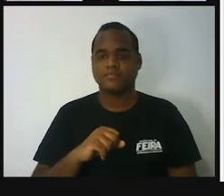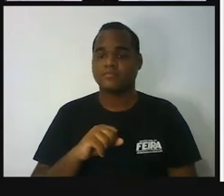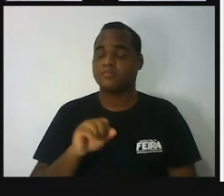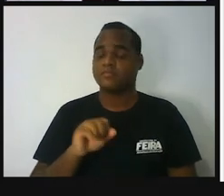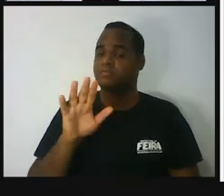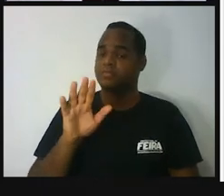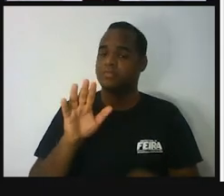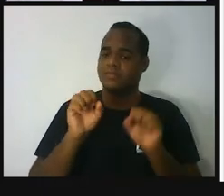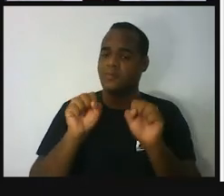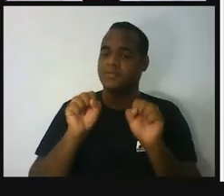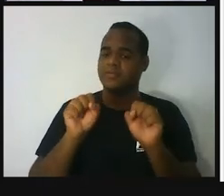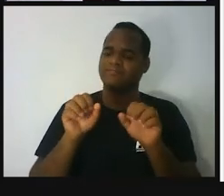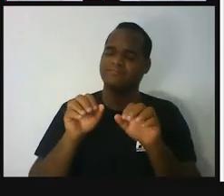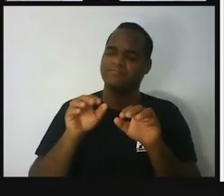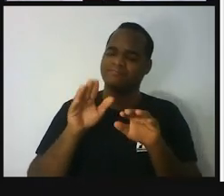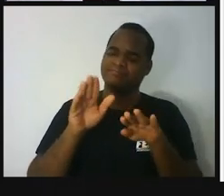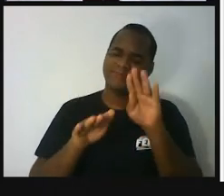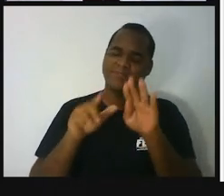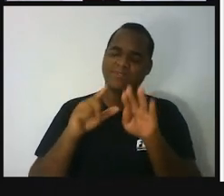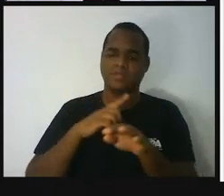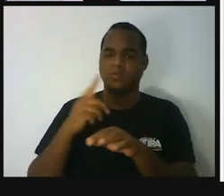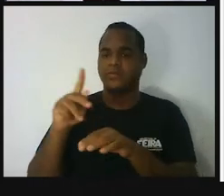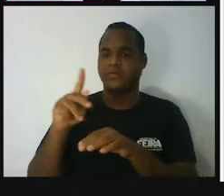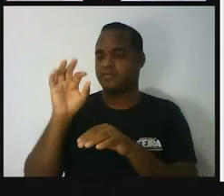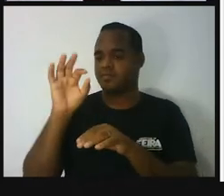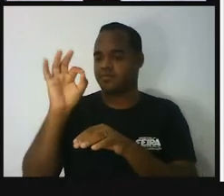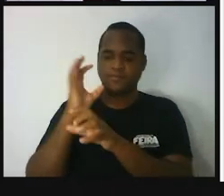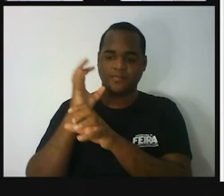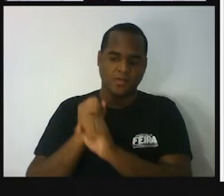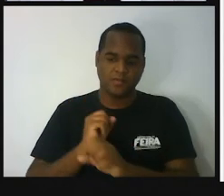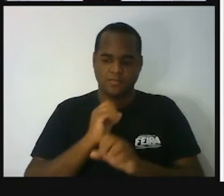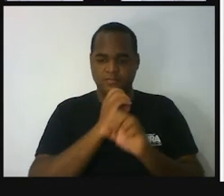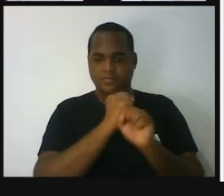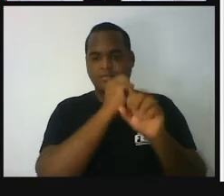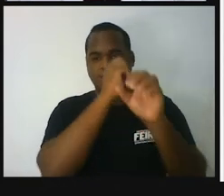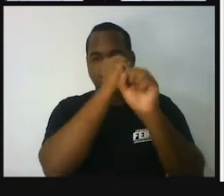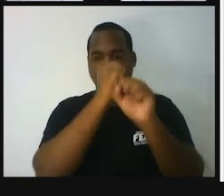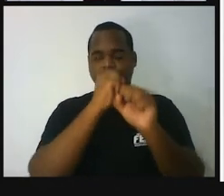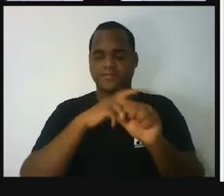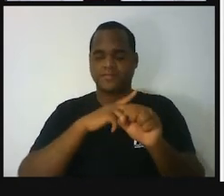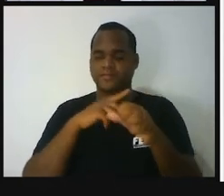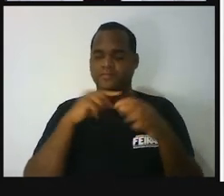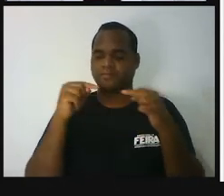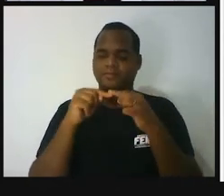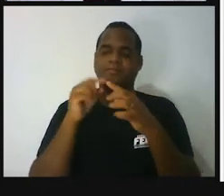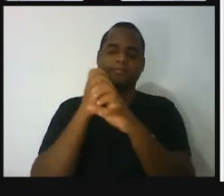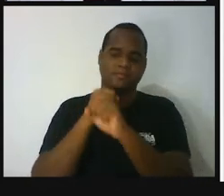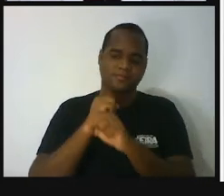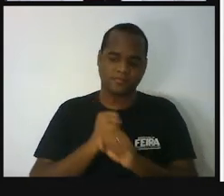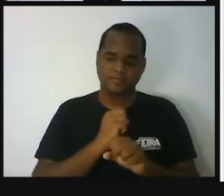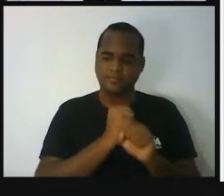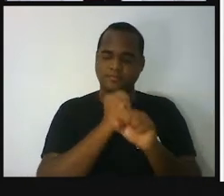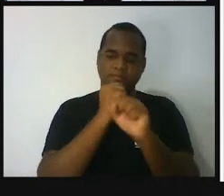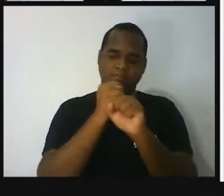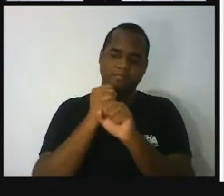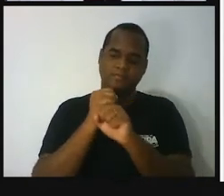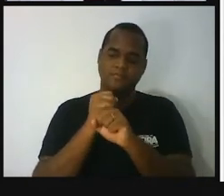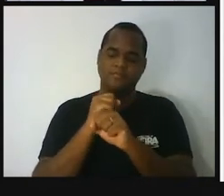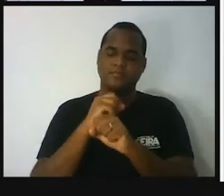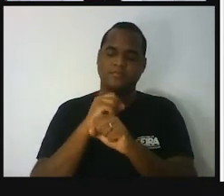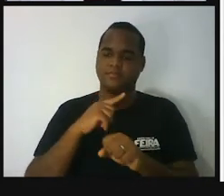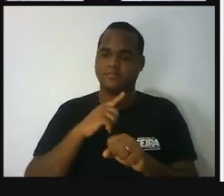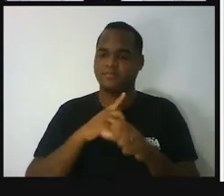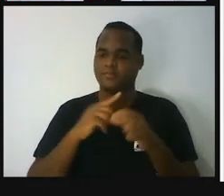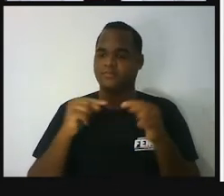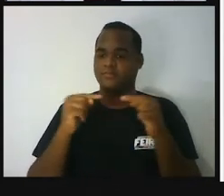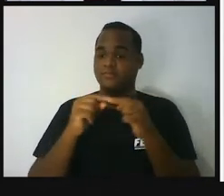Apesar dos lados terem dado com a mesma medida, os ângulos internos aqui